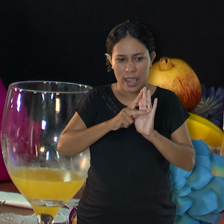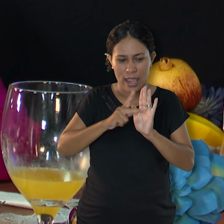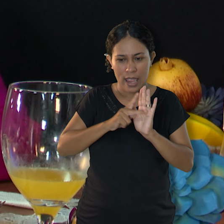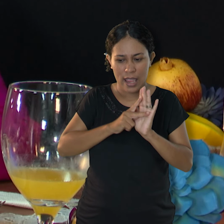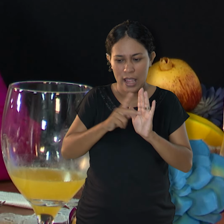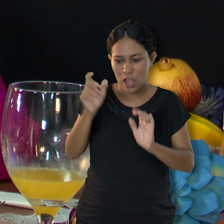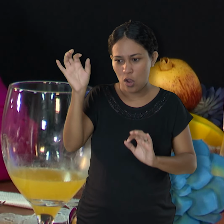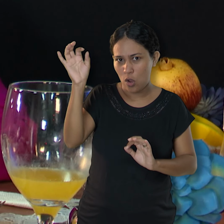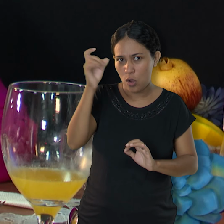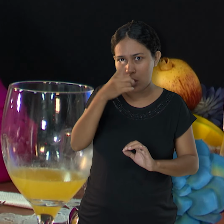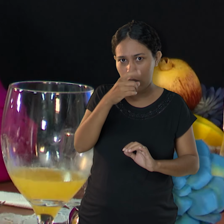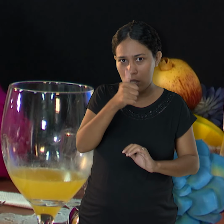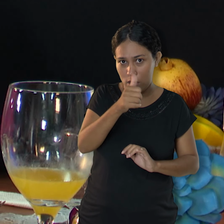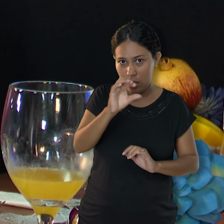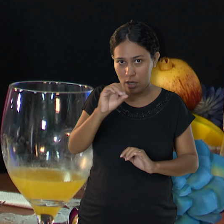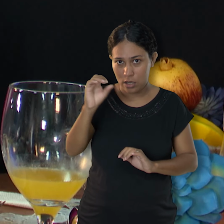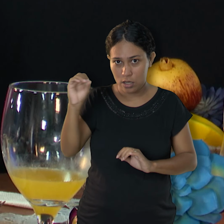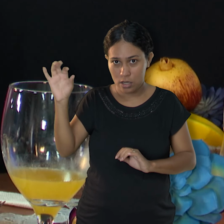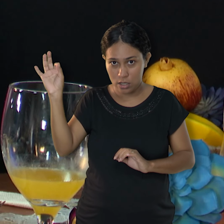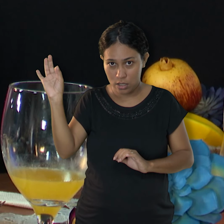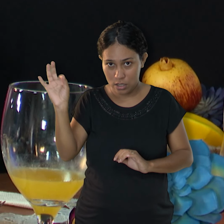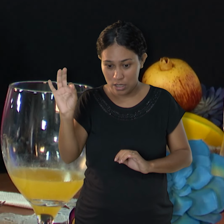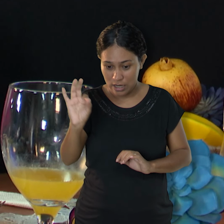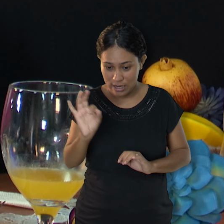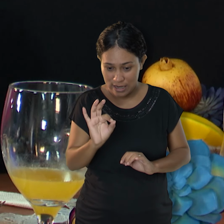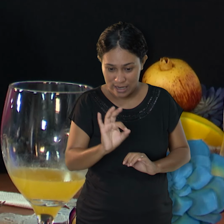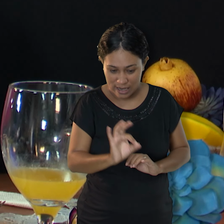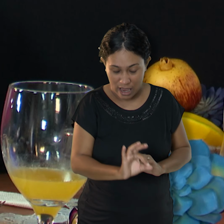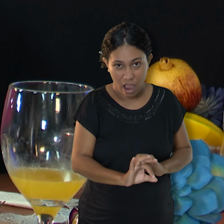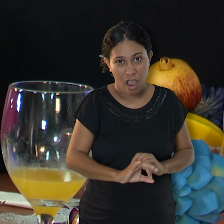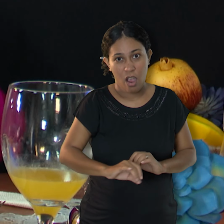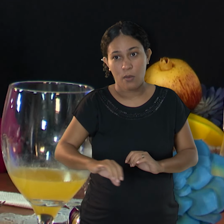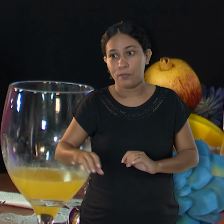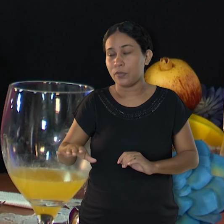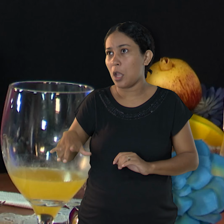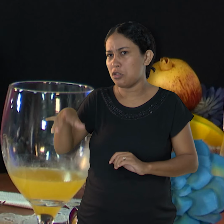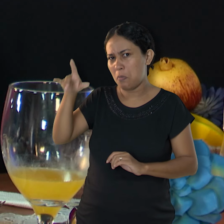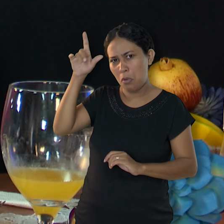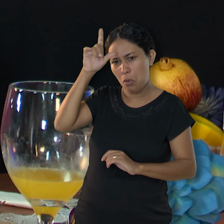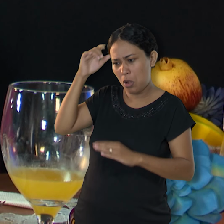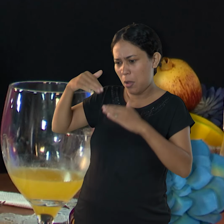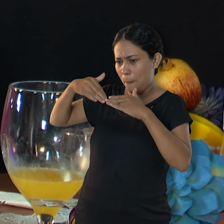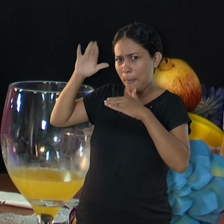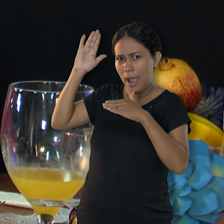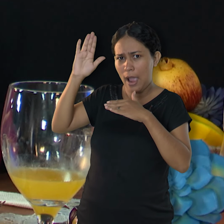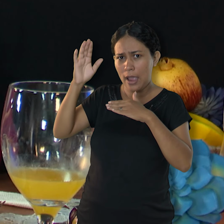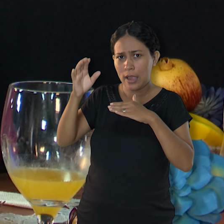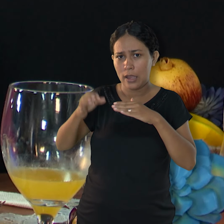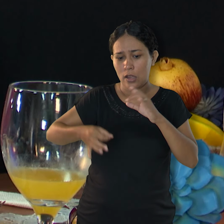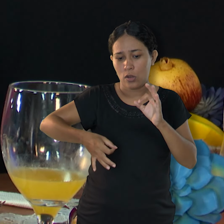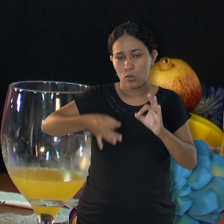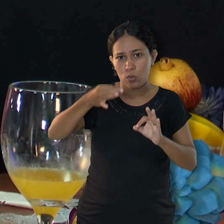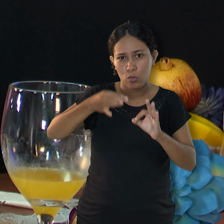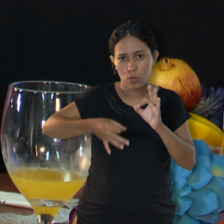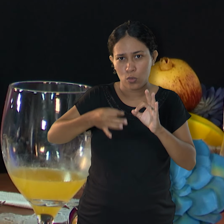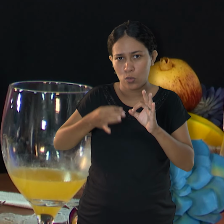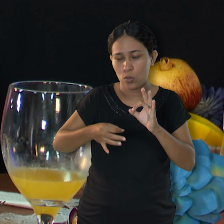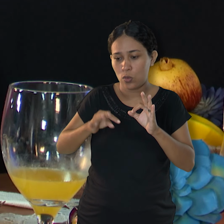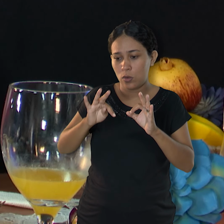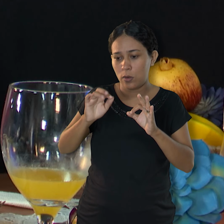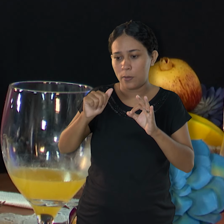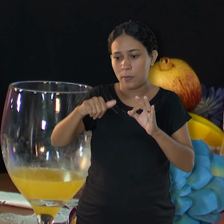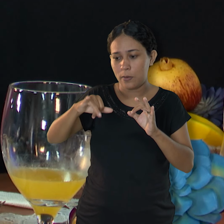Né? Se tiver que atribuir a alguém, com certeza é o líder maior. Então, na época, tanto a desembargadora Tânia começou e tirou do último lugar para o terceiro, e